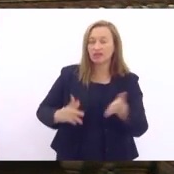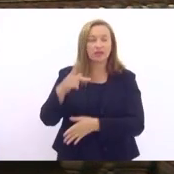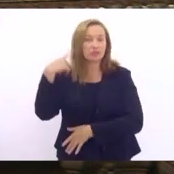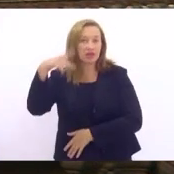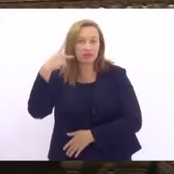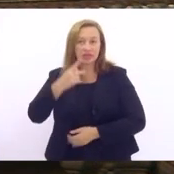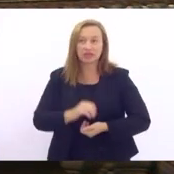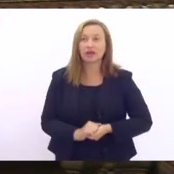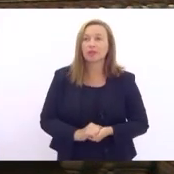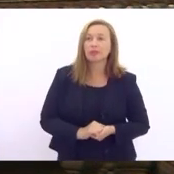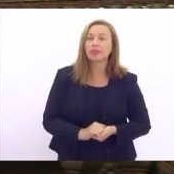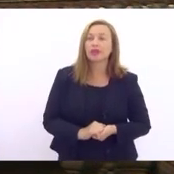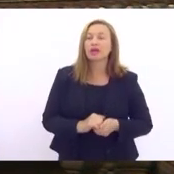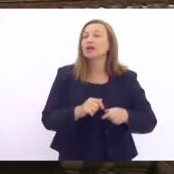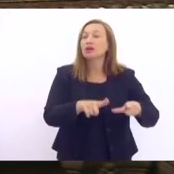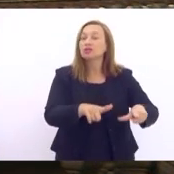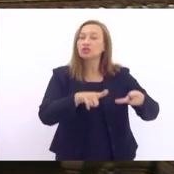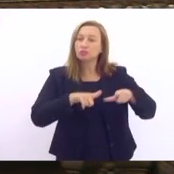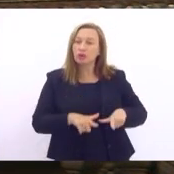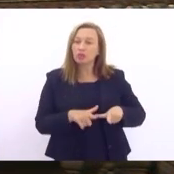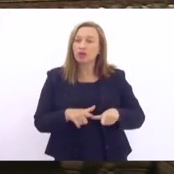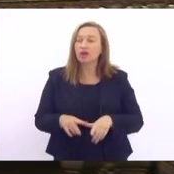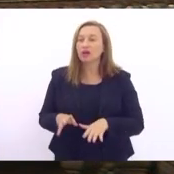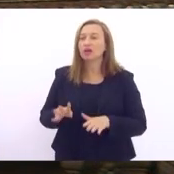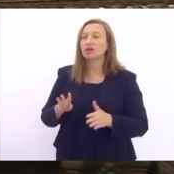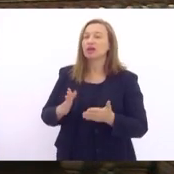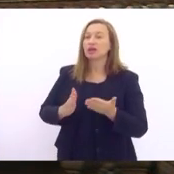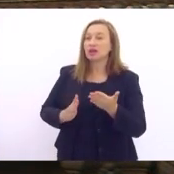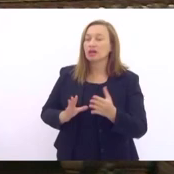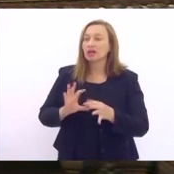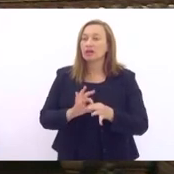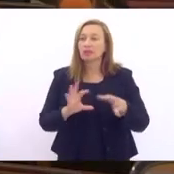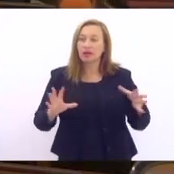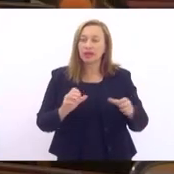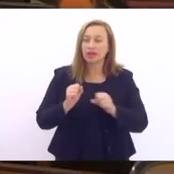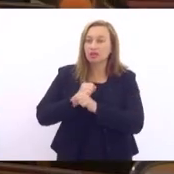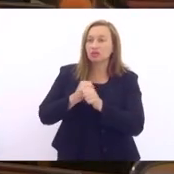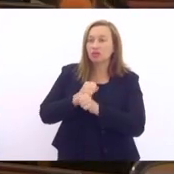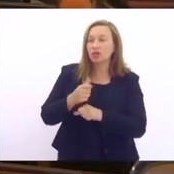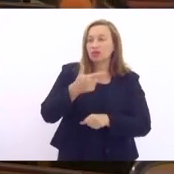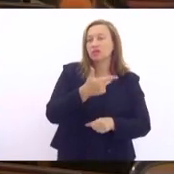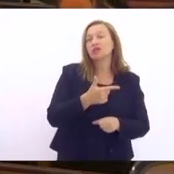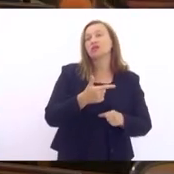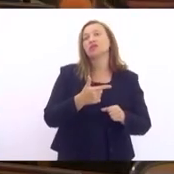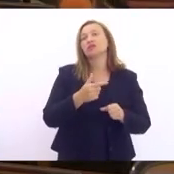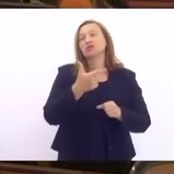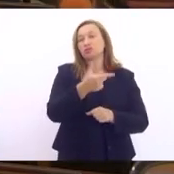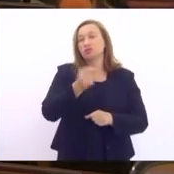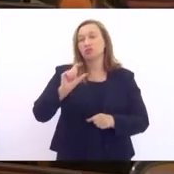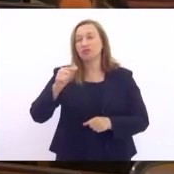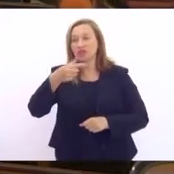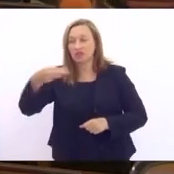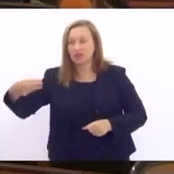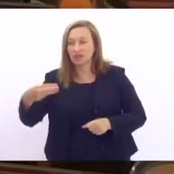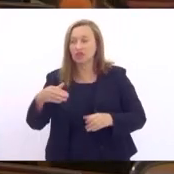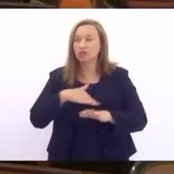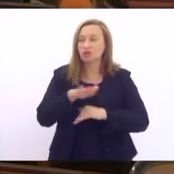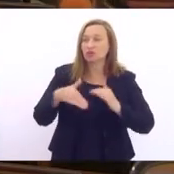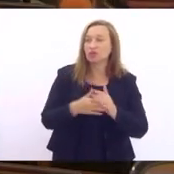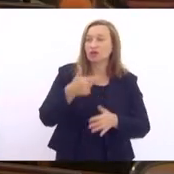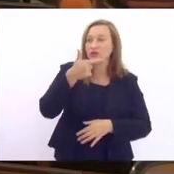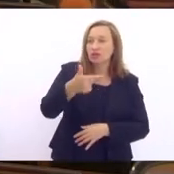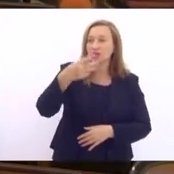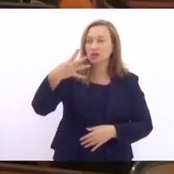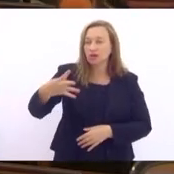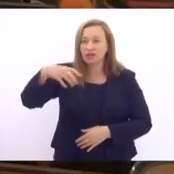legais sancionados ou promulgados no decorrer do ano legislativo, contabilizamos um total de 249 leis